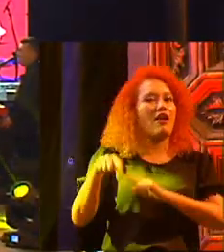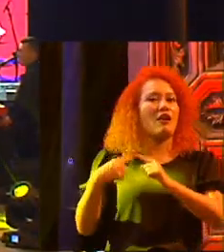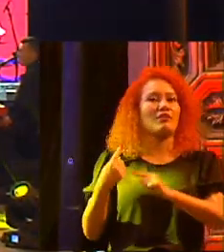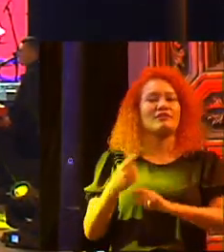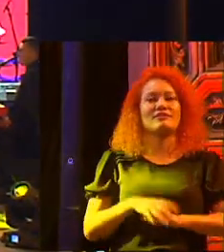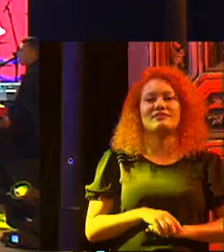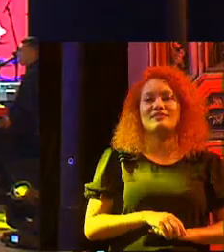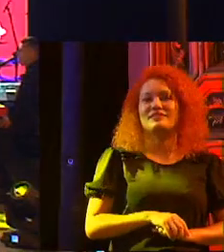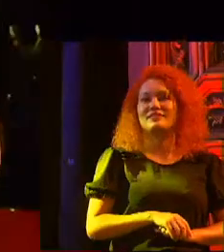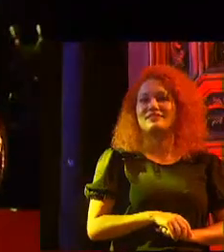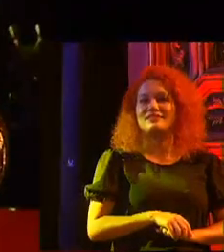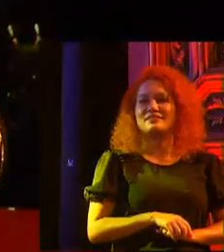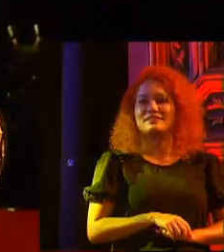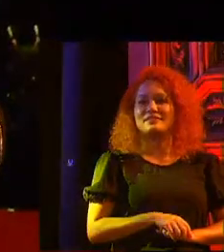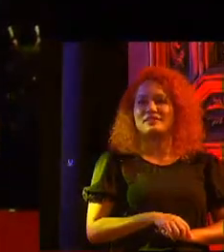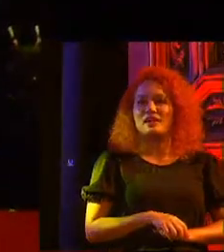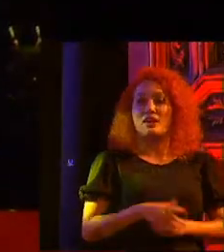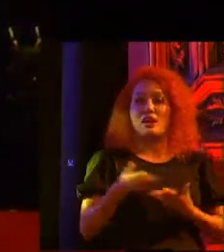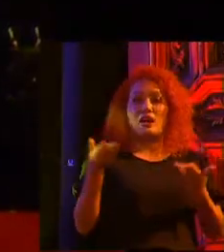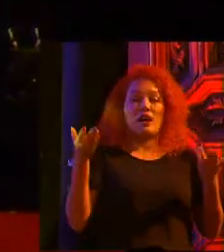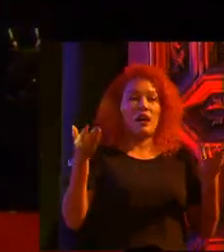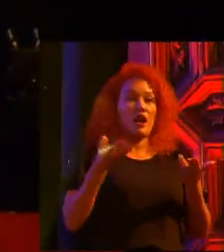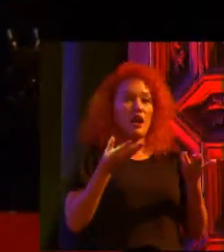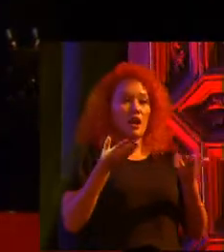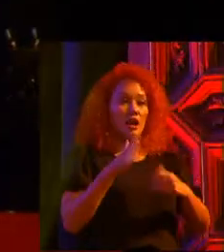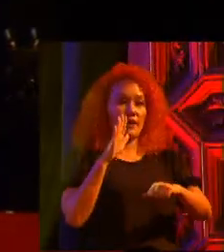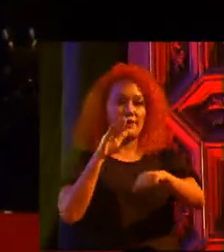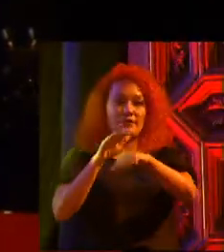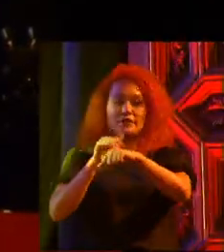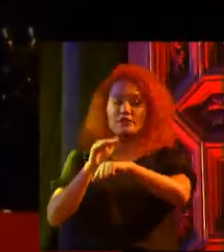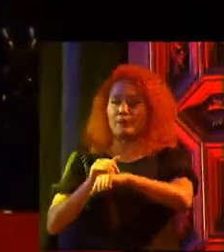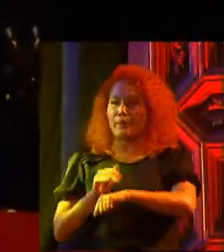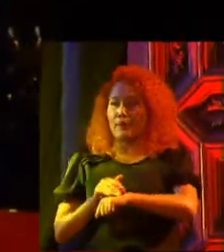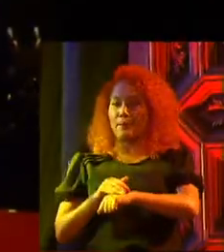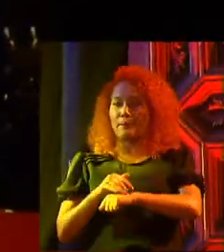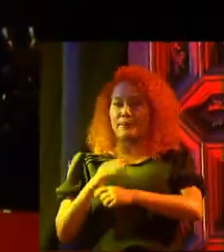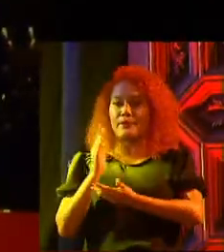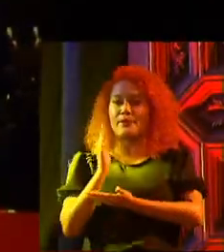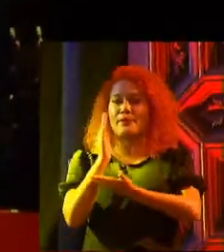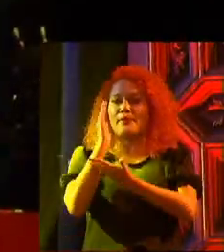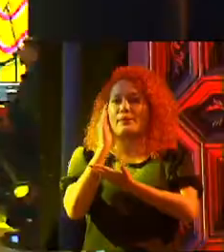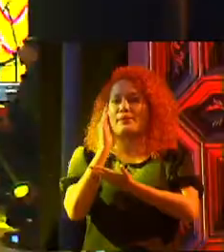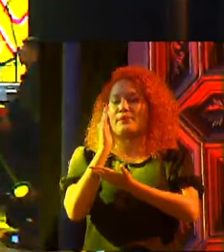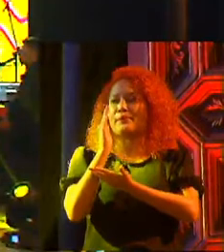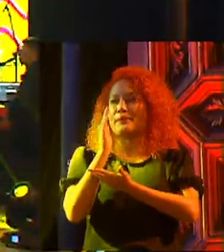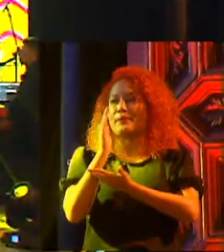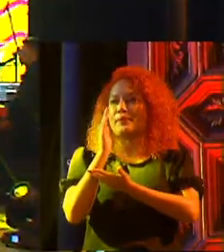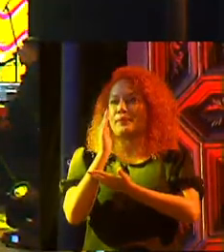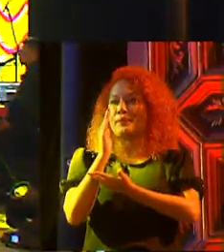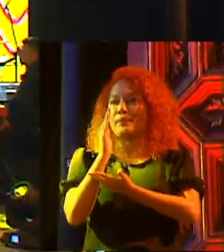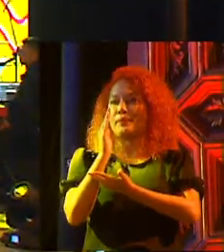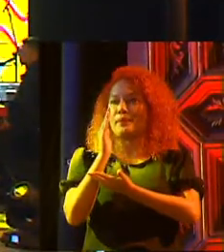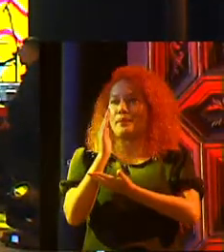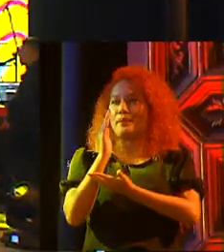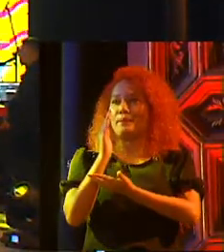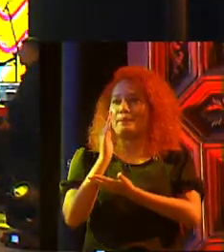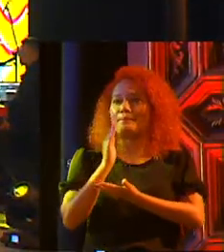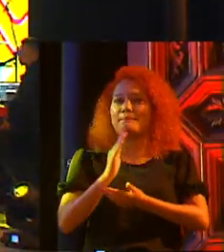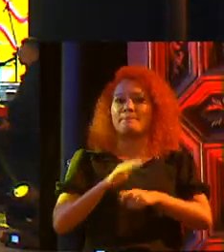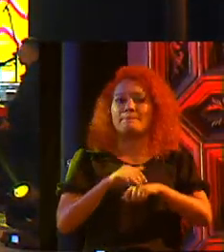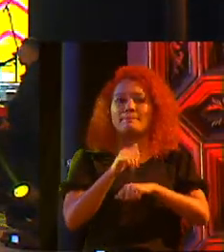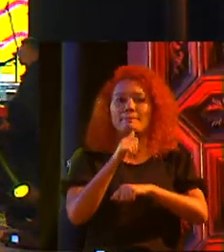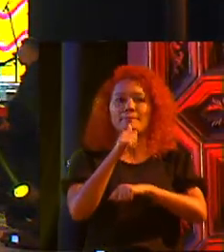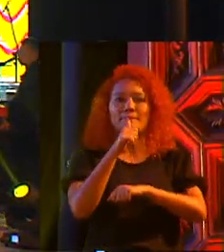gente, agora a gente vai convidar... Para receber o prêmio de melhor álbum, ela. Aliás, é melhor. Não, é melhor álbum. Melhor